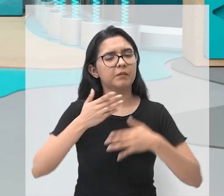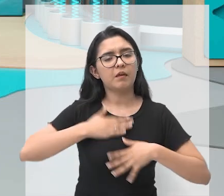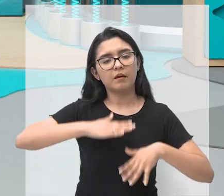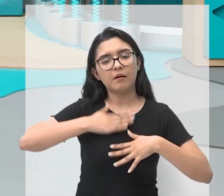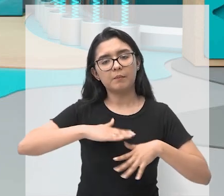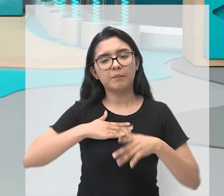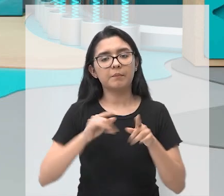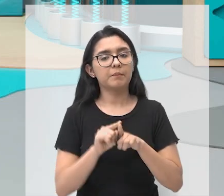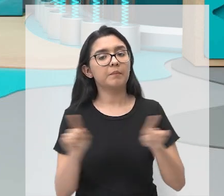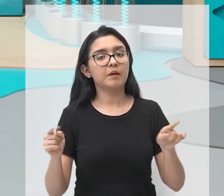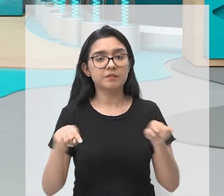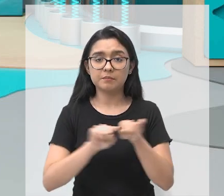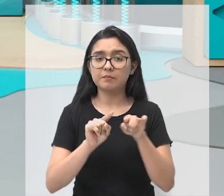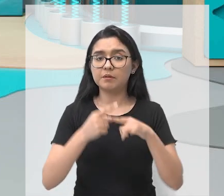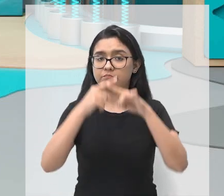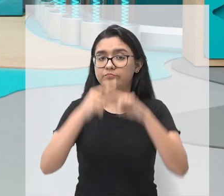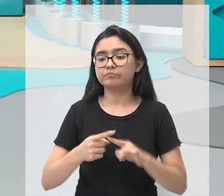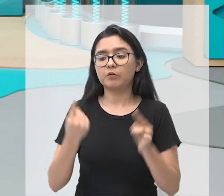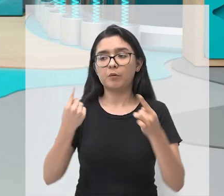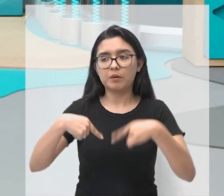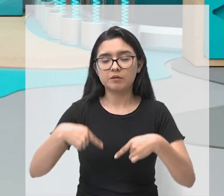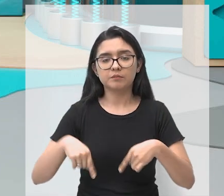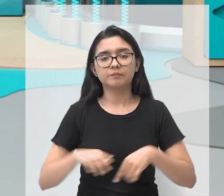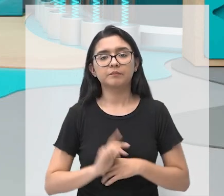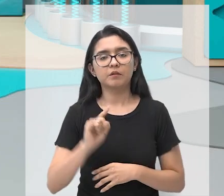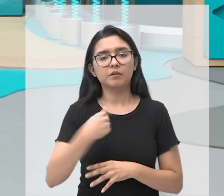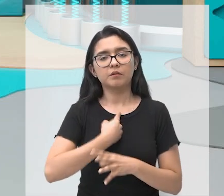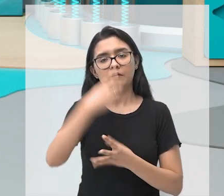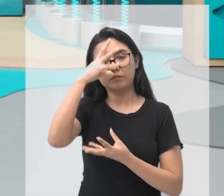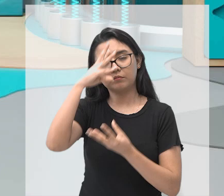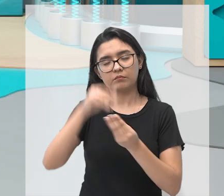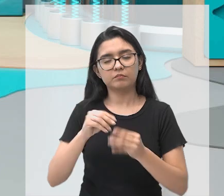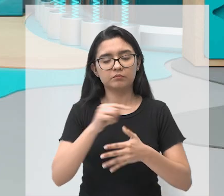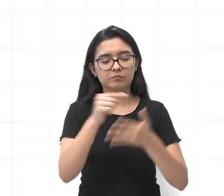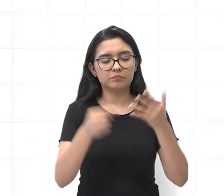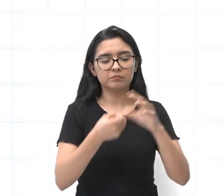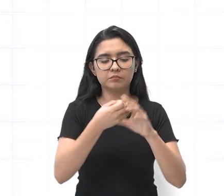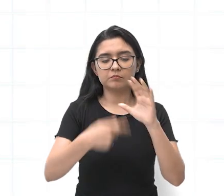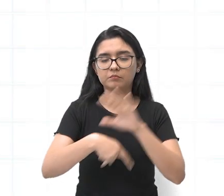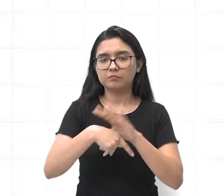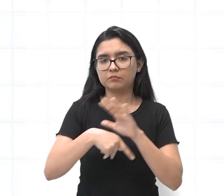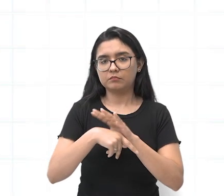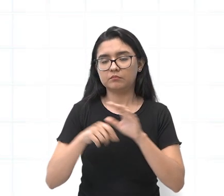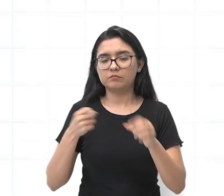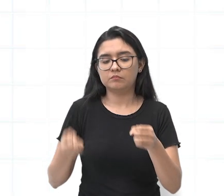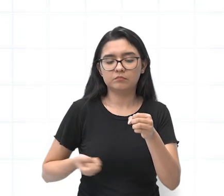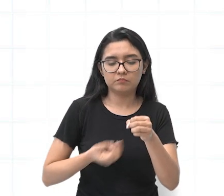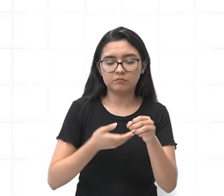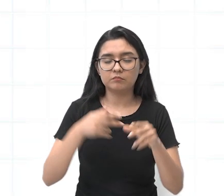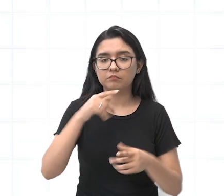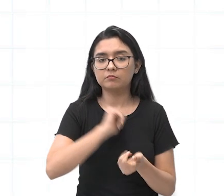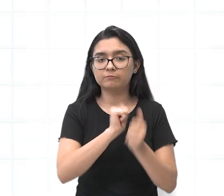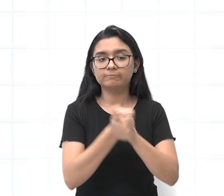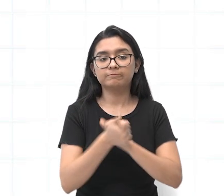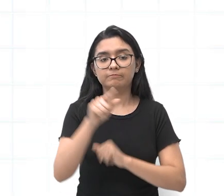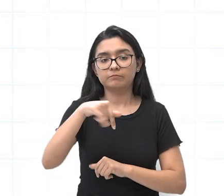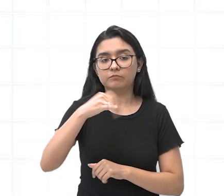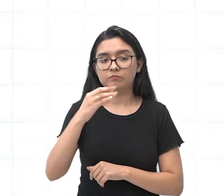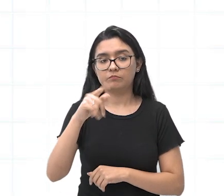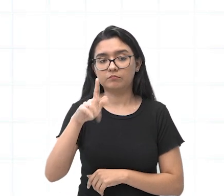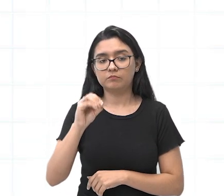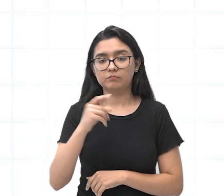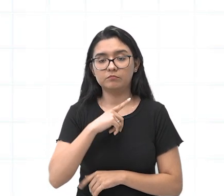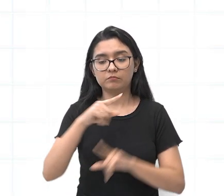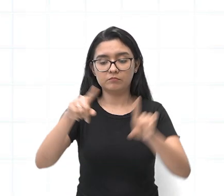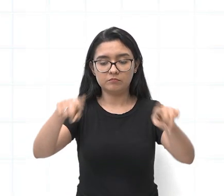calma, porém também competitiva. Para a gente relembrar um pouco das características mais específicas dessa modalidade,